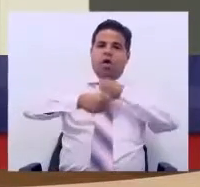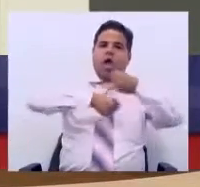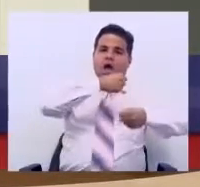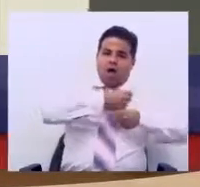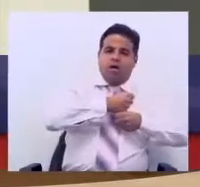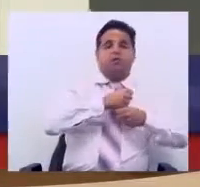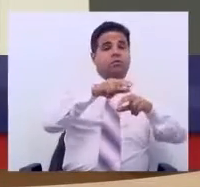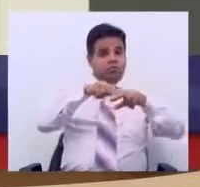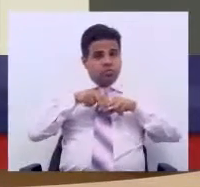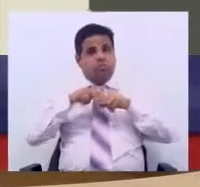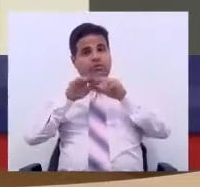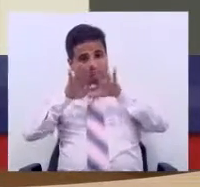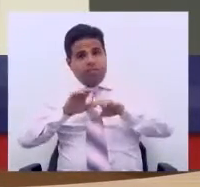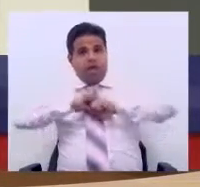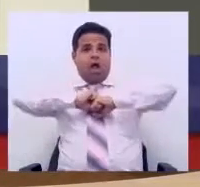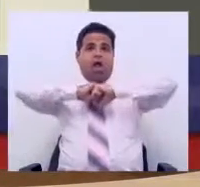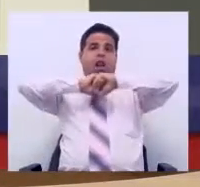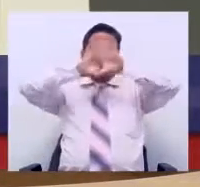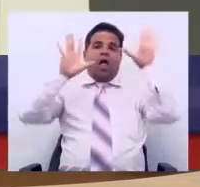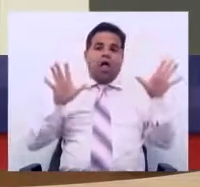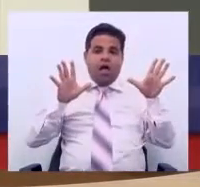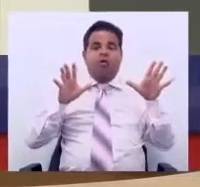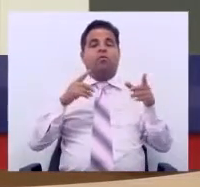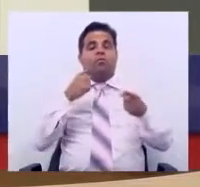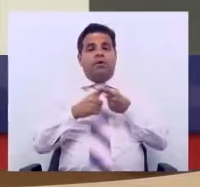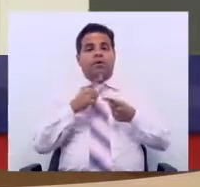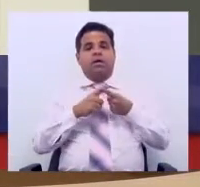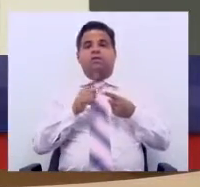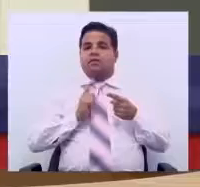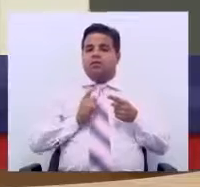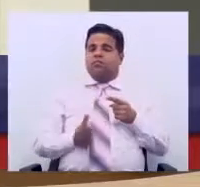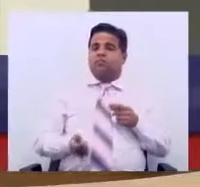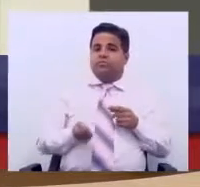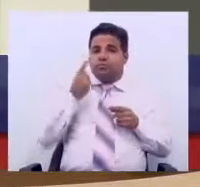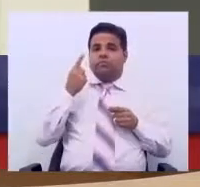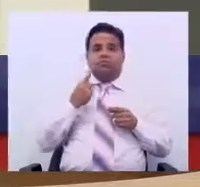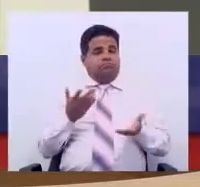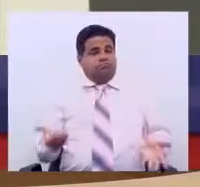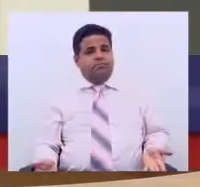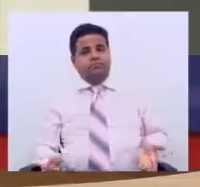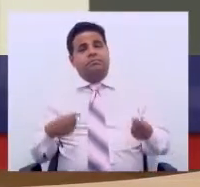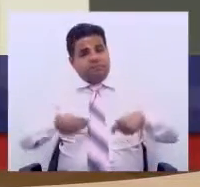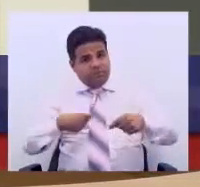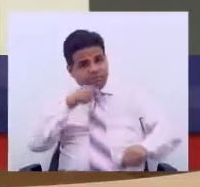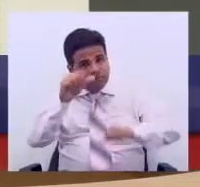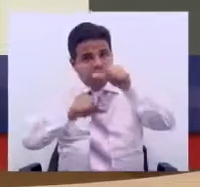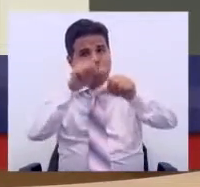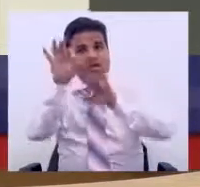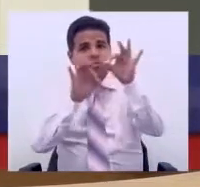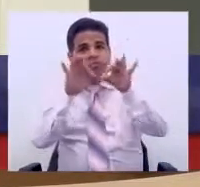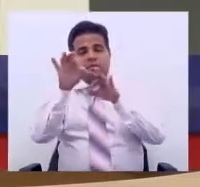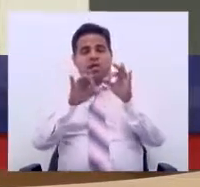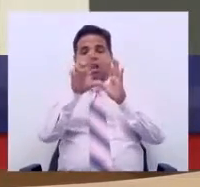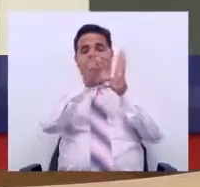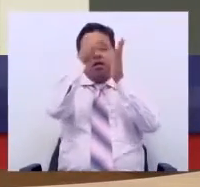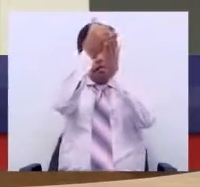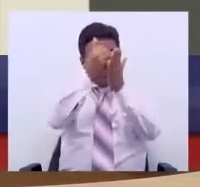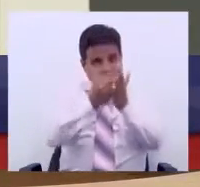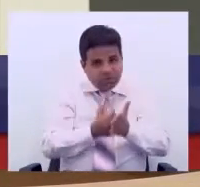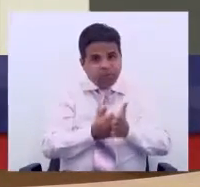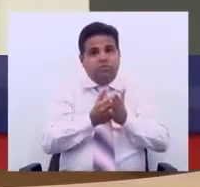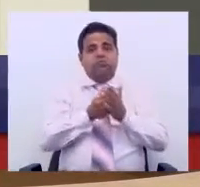Então, portanto, fique bem claro isso aí, porque houve um equívoco que deveria ser feito na